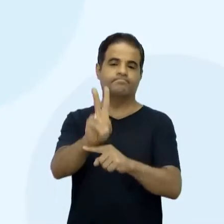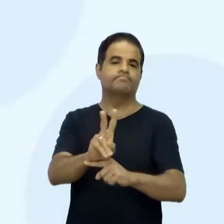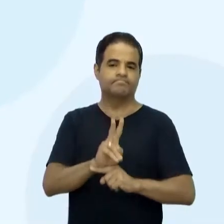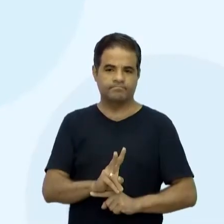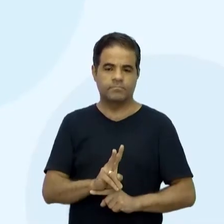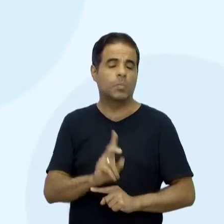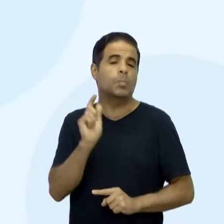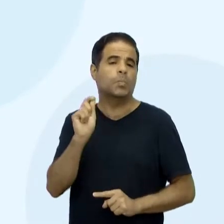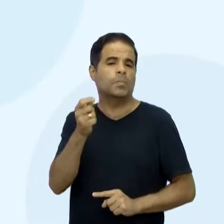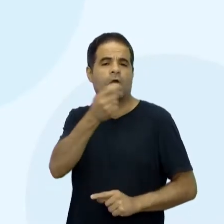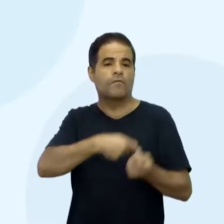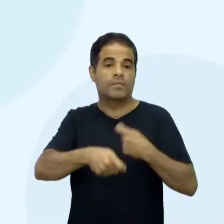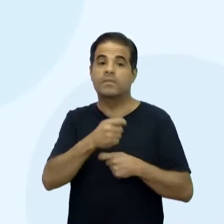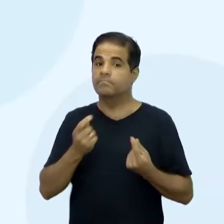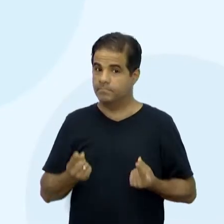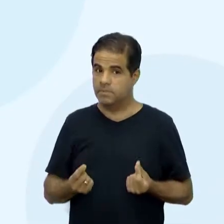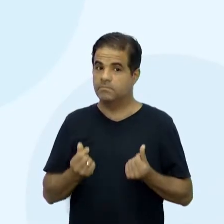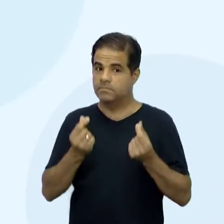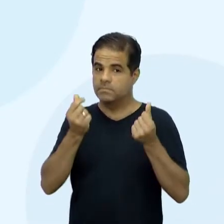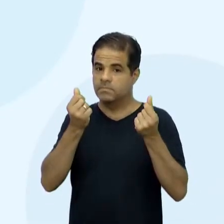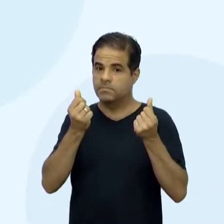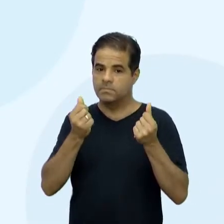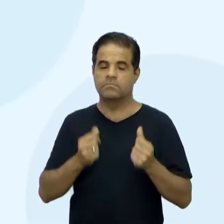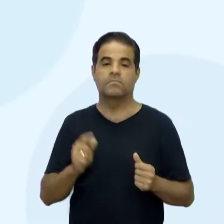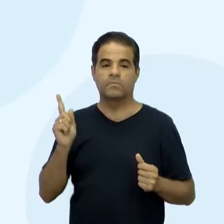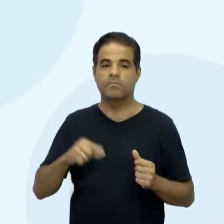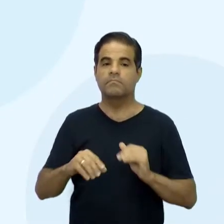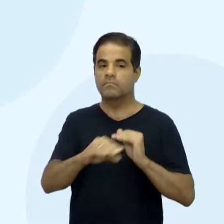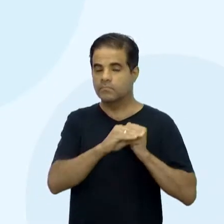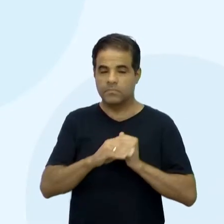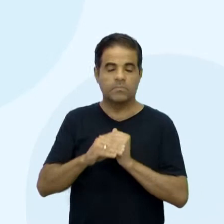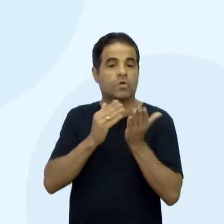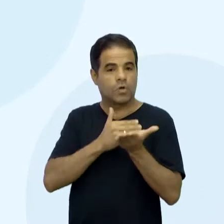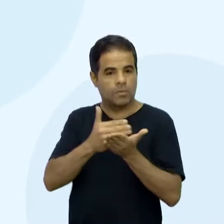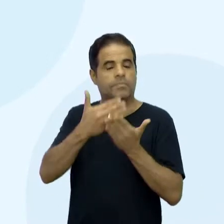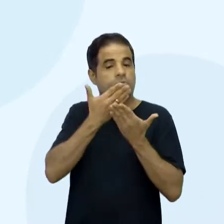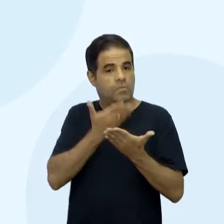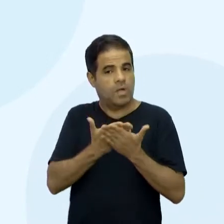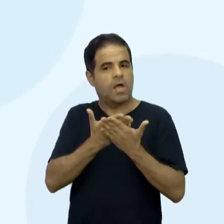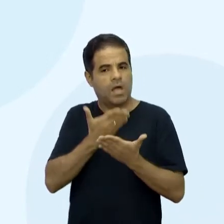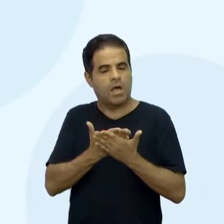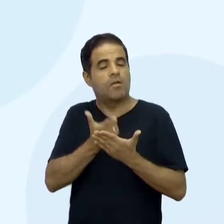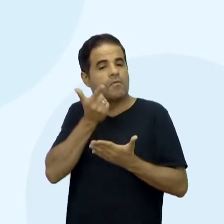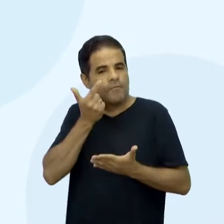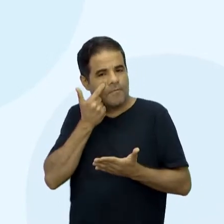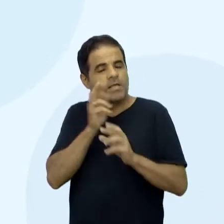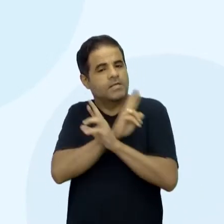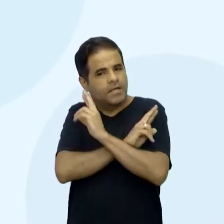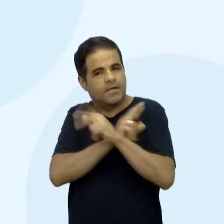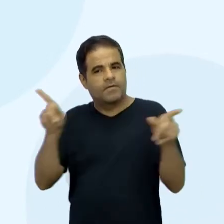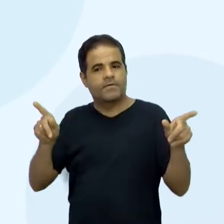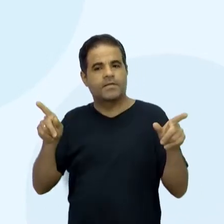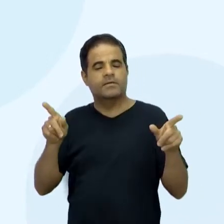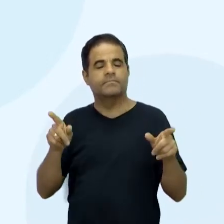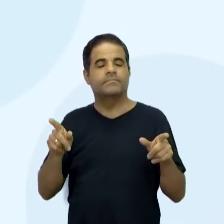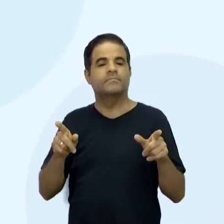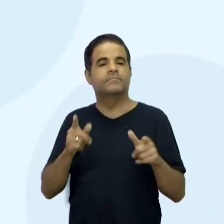Mas o que é um financiamento? Então vamos lá, a diferença. Então a gente começou a aula aí com a diferença de empréstimo e de